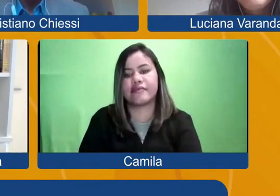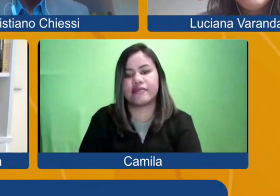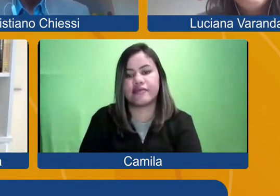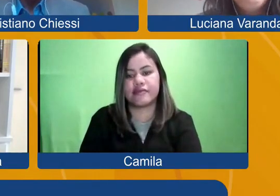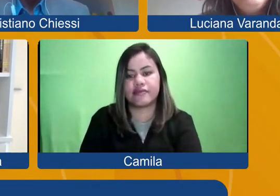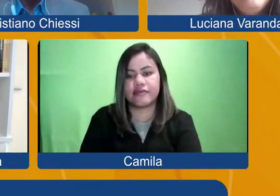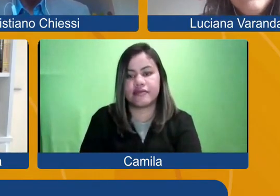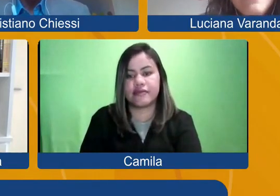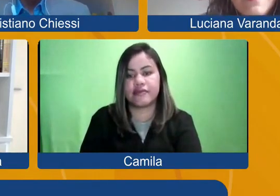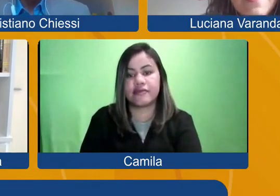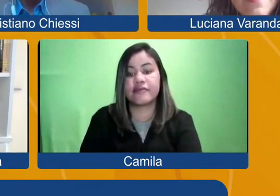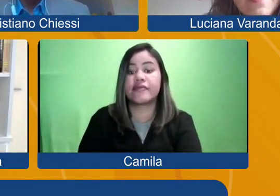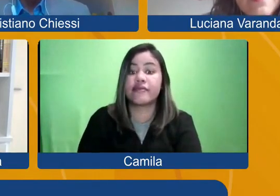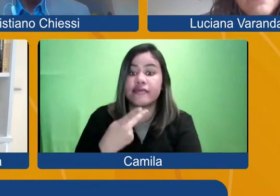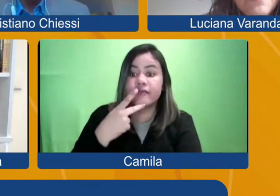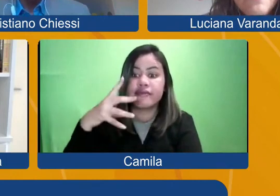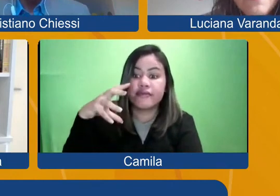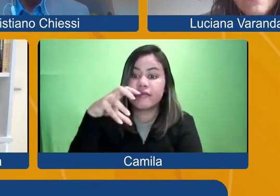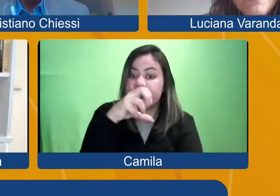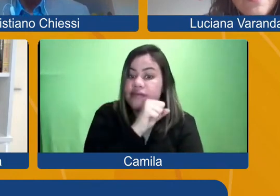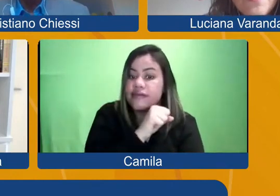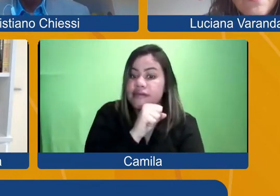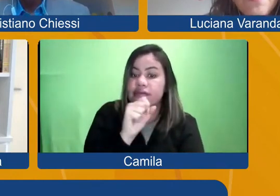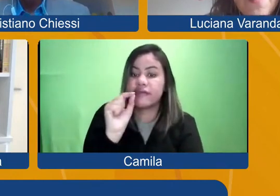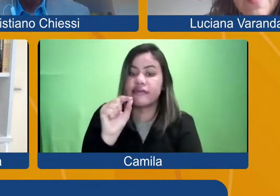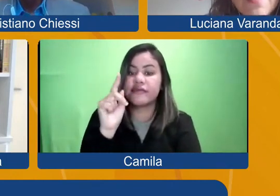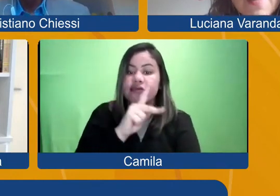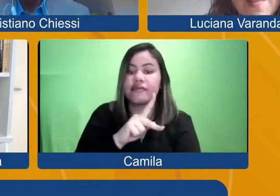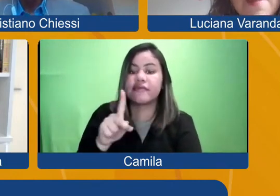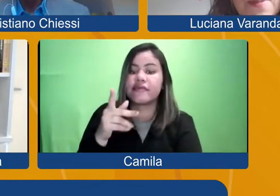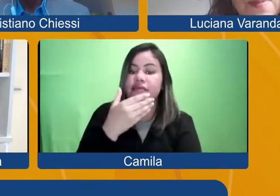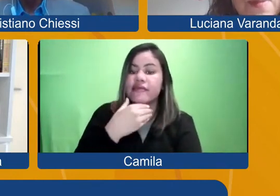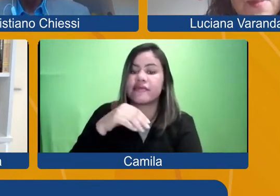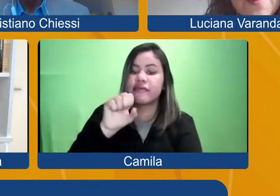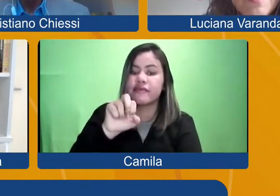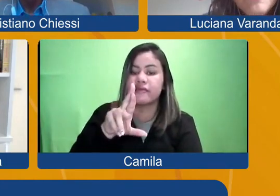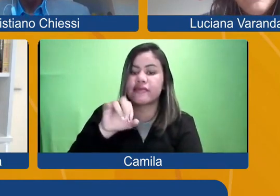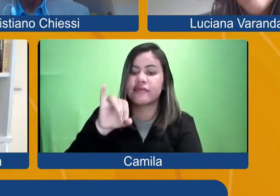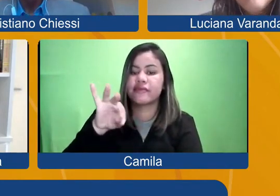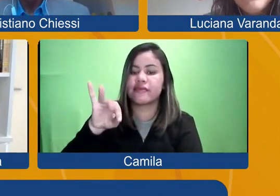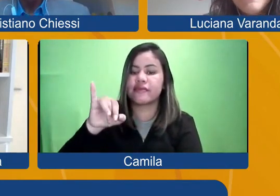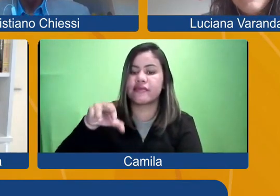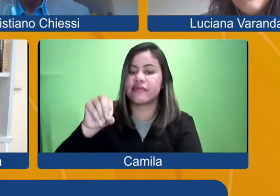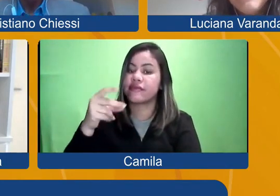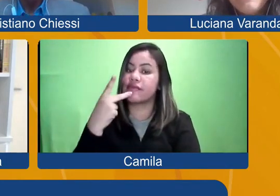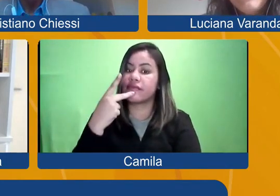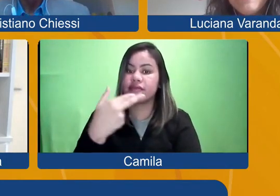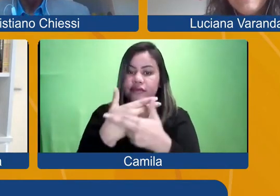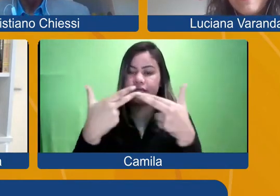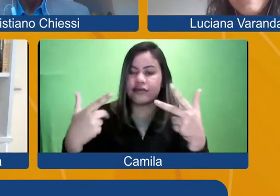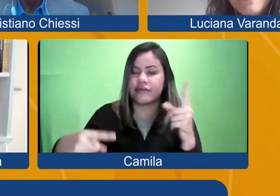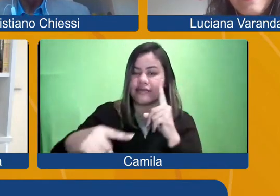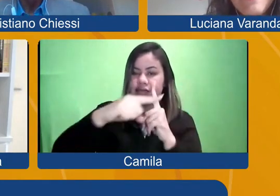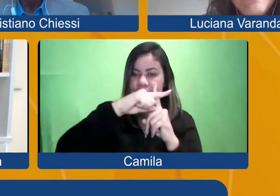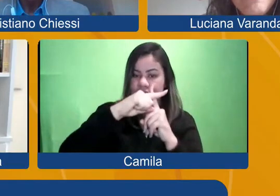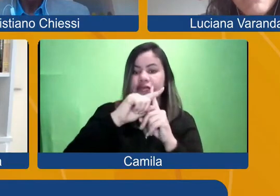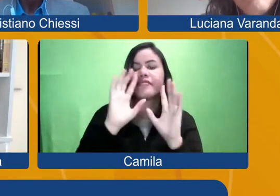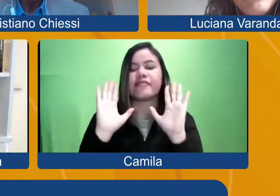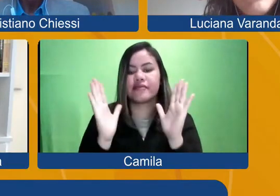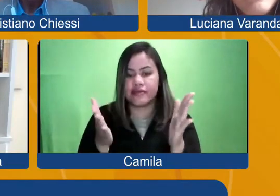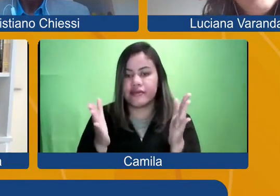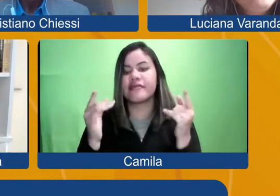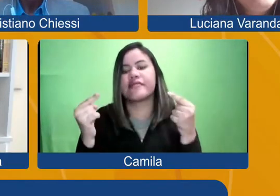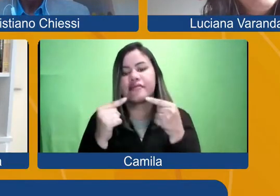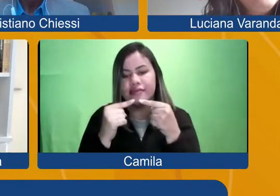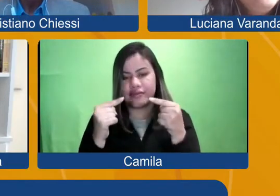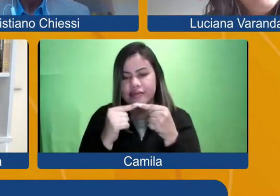Vou falar rapidamente. O professor Cristiano colocou vários exemplos muito positivos, né, que já trazem esse otimismo